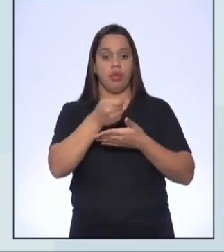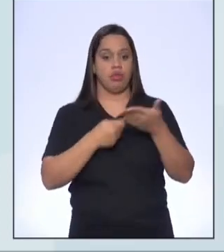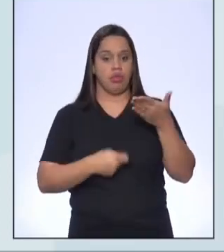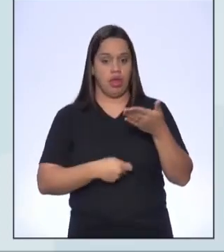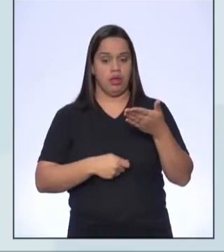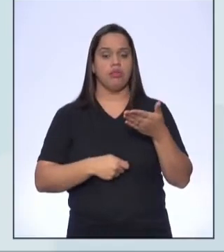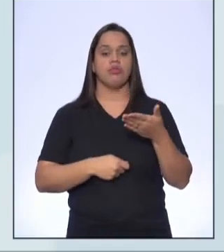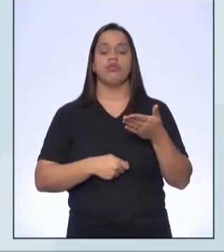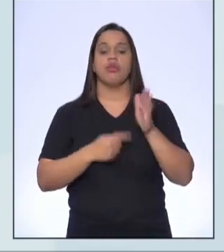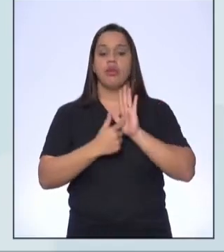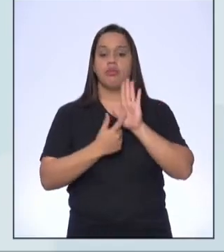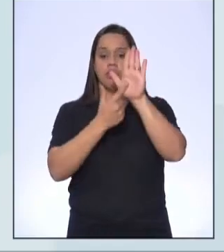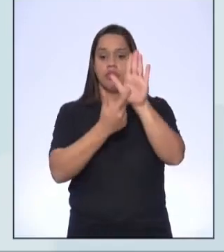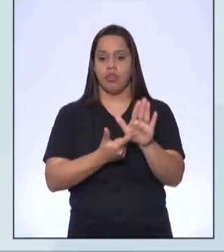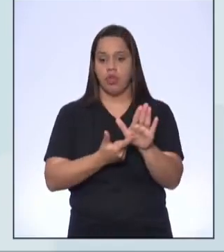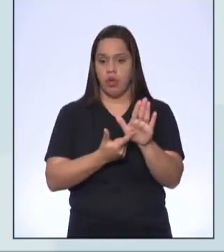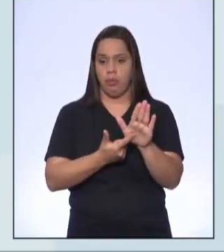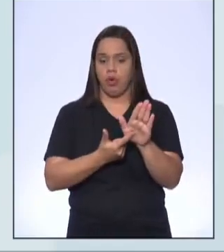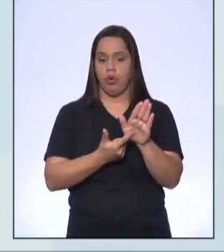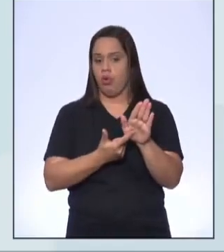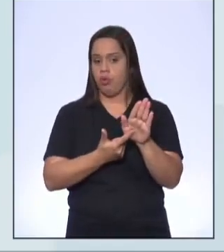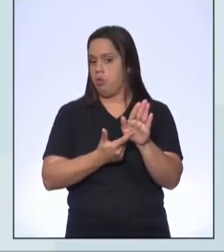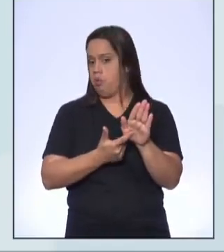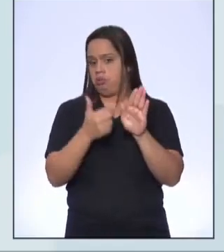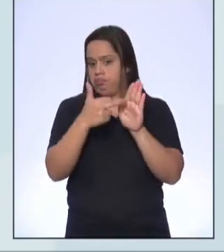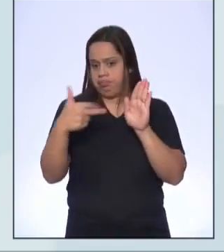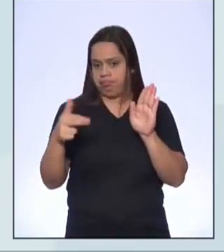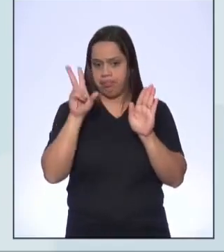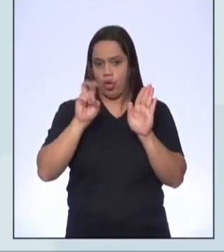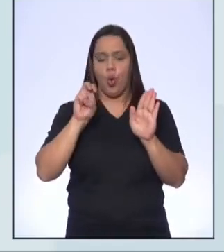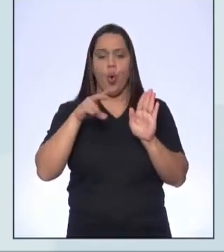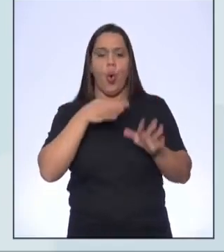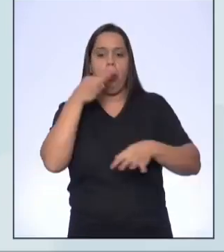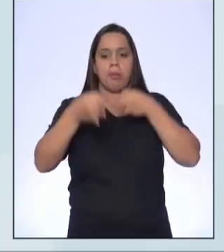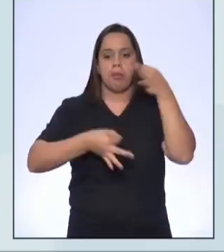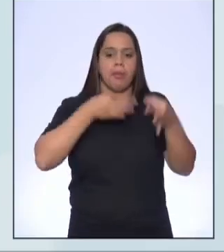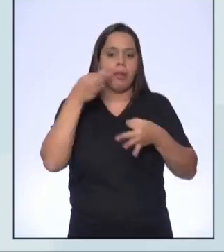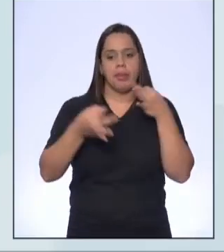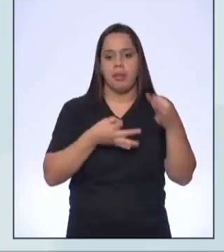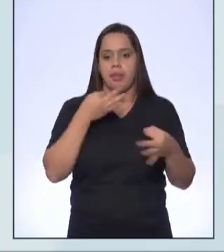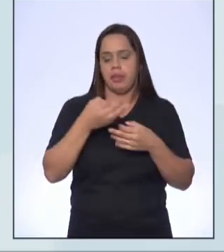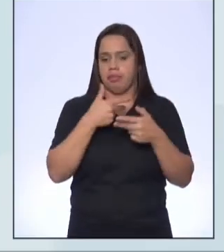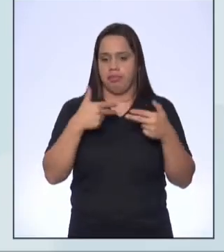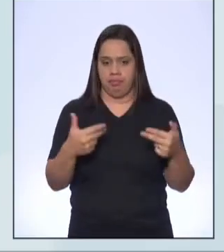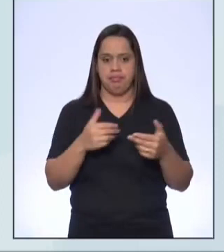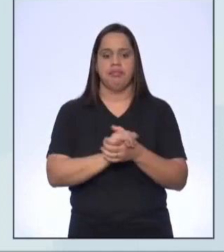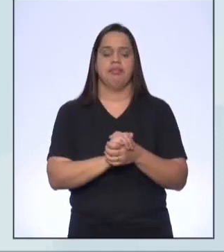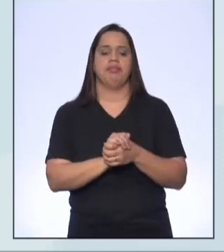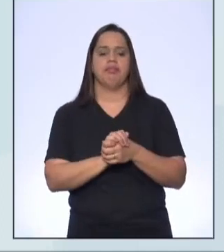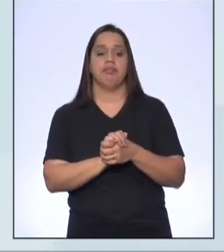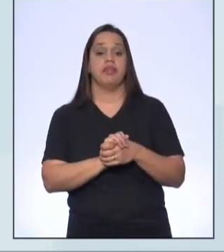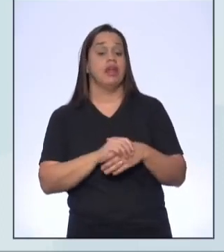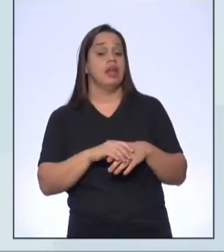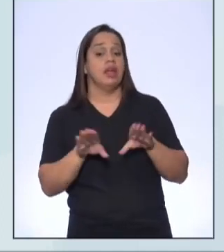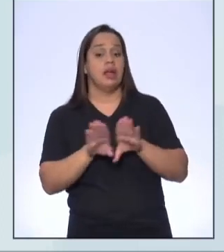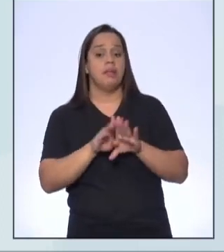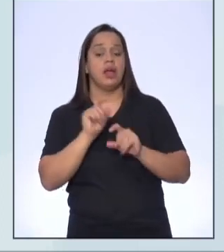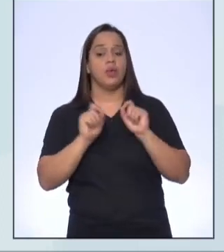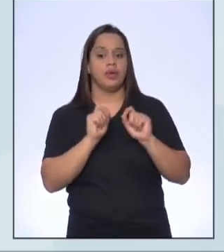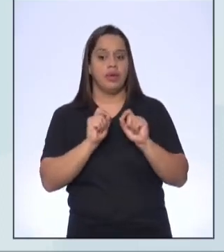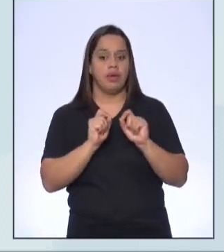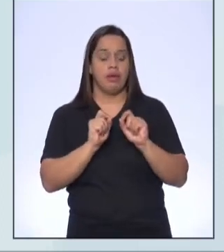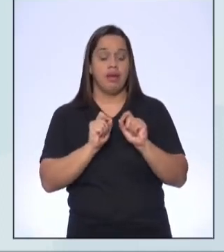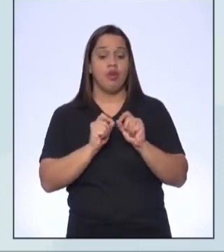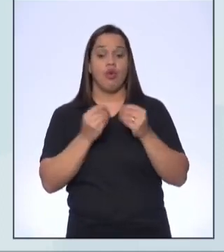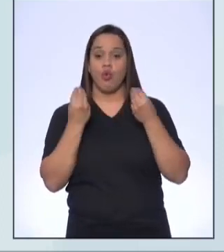o escritor, né, está apenas expondo o assunto, ou argumentativo, você está opinando sobre o assunto. É importante que se coloquem os dados na